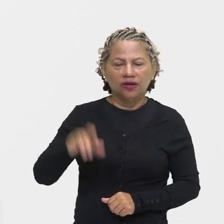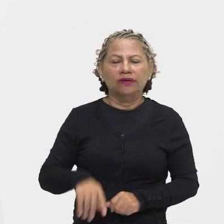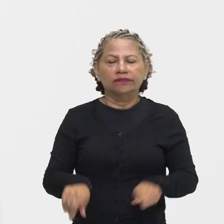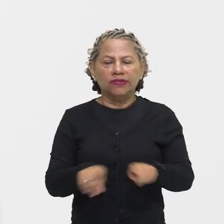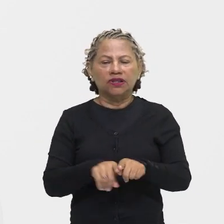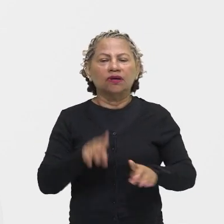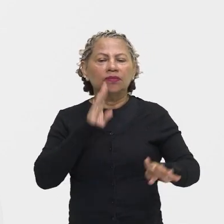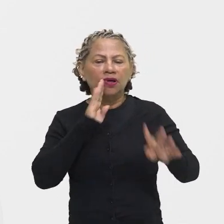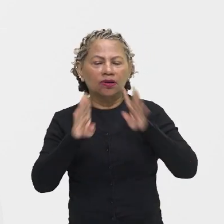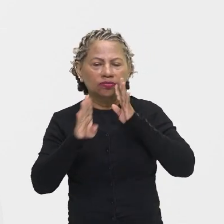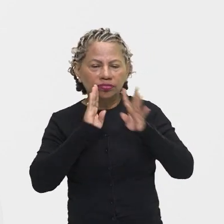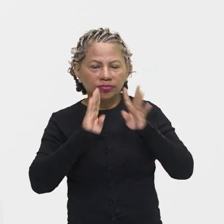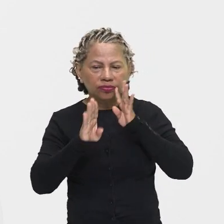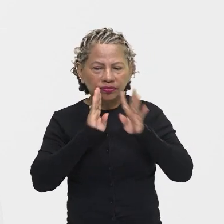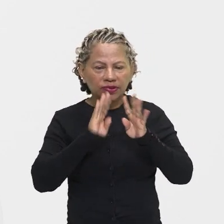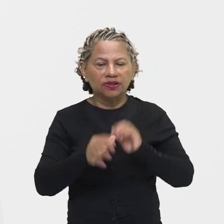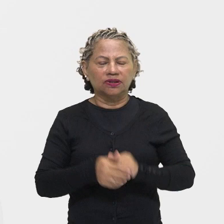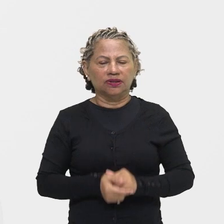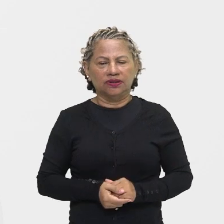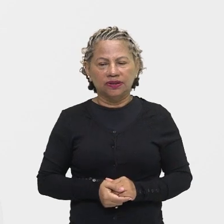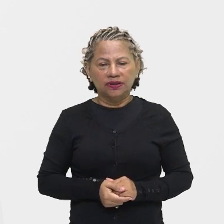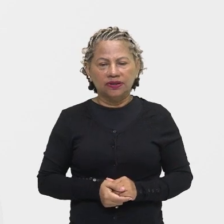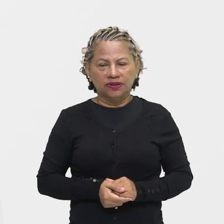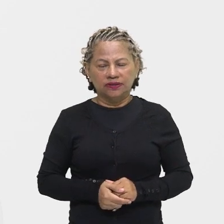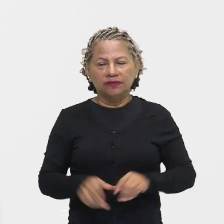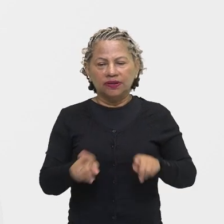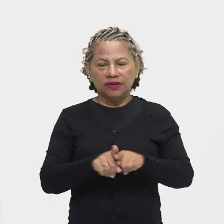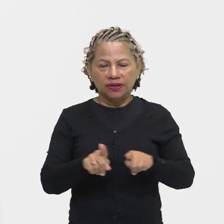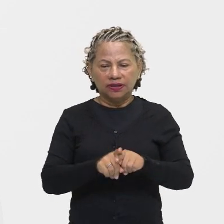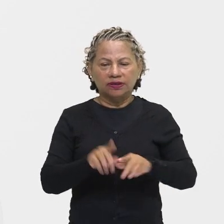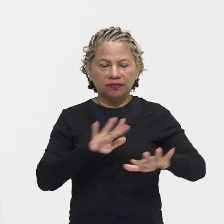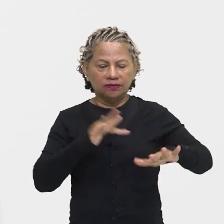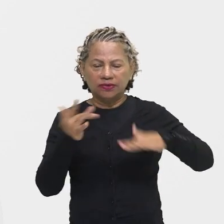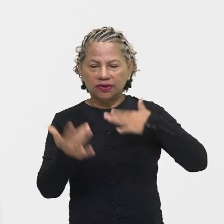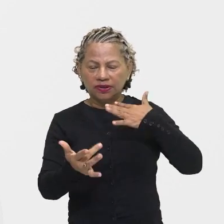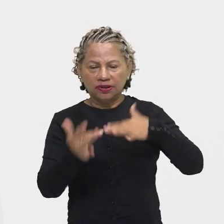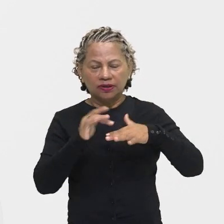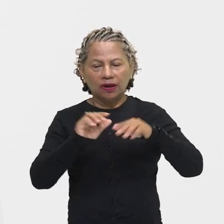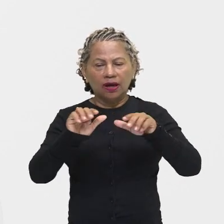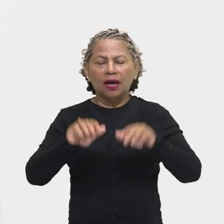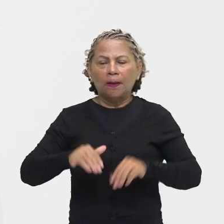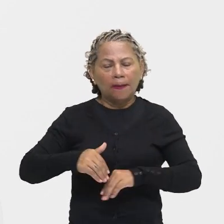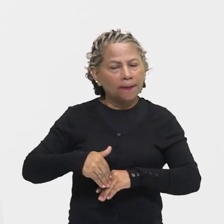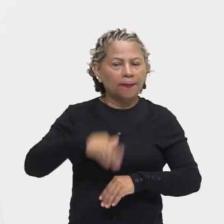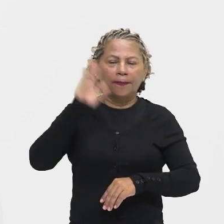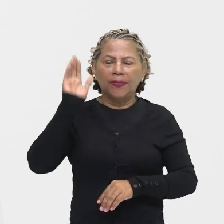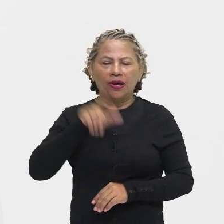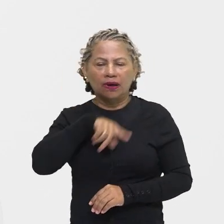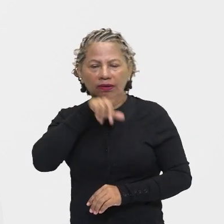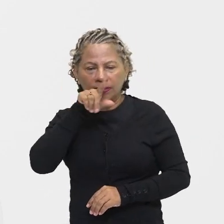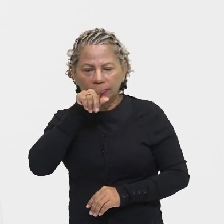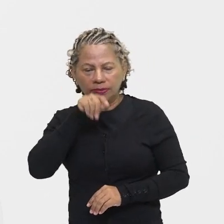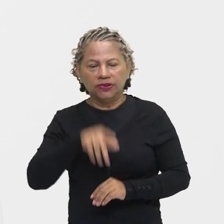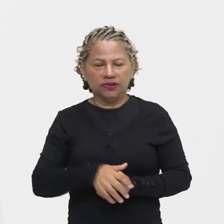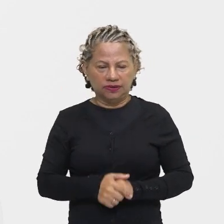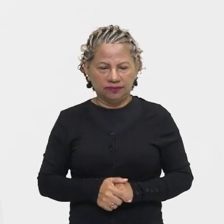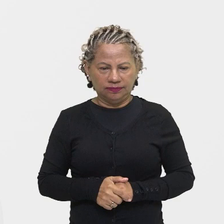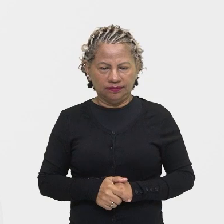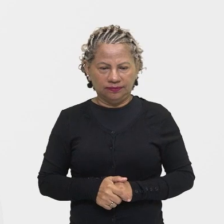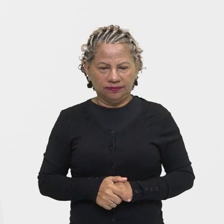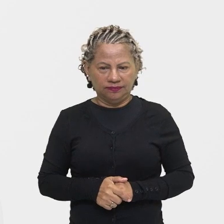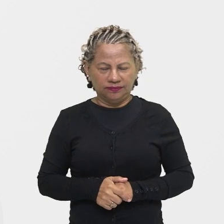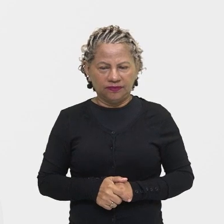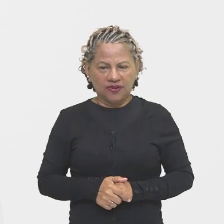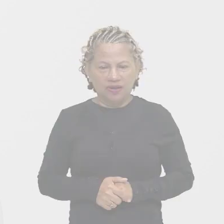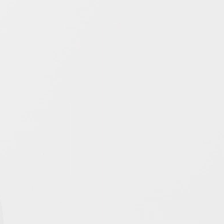Facebook, em nenhuma outra rede é tão utilizado quanto do Twitter. O usuário não é obrigado